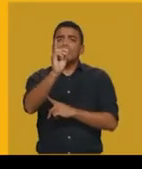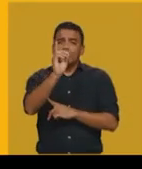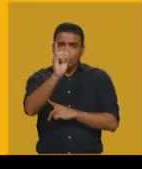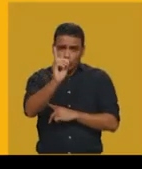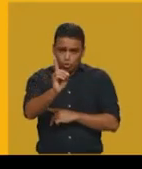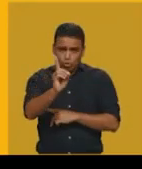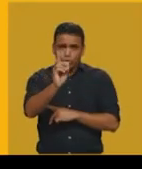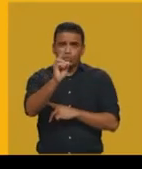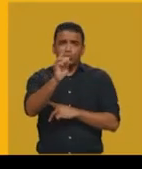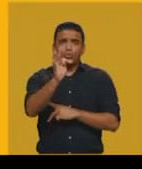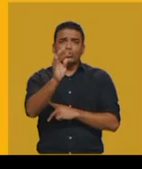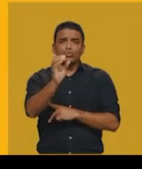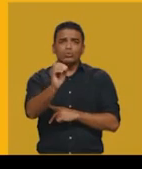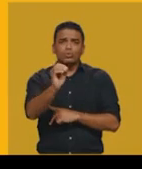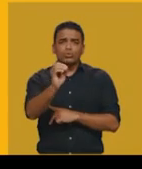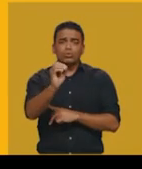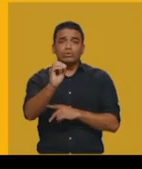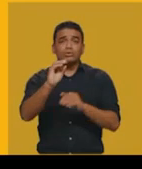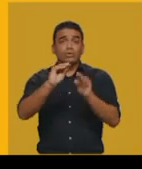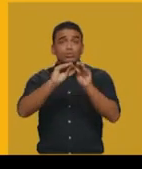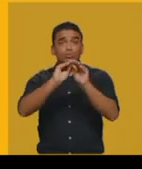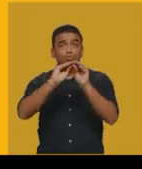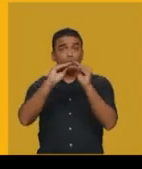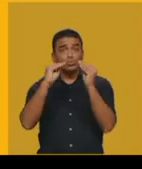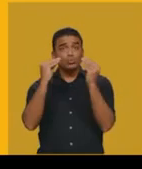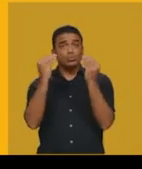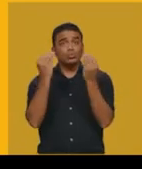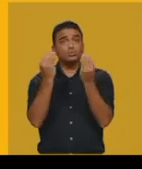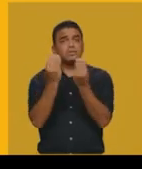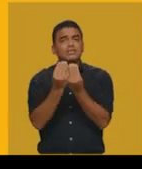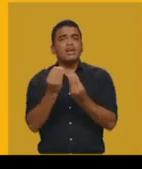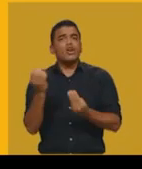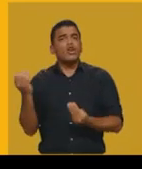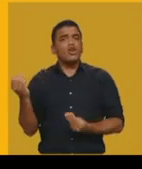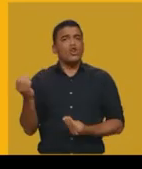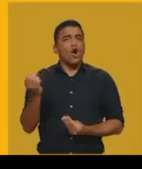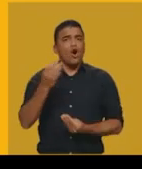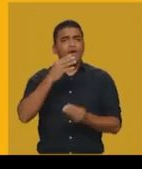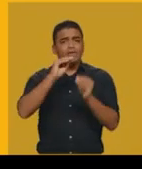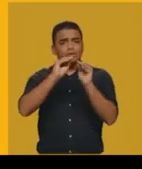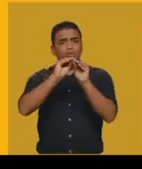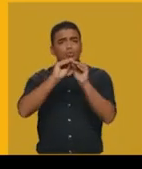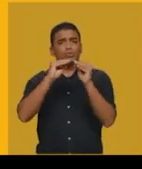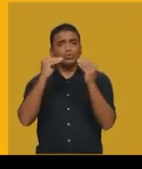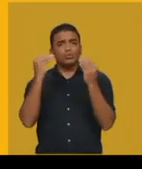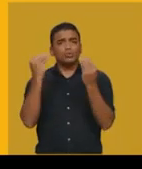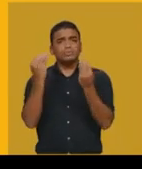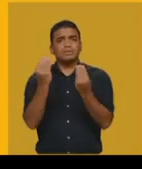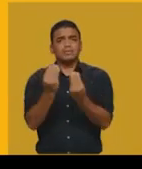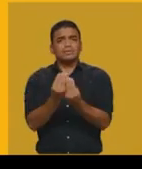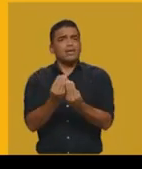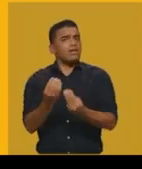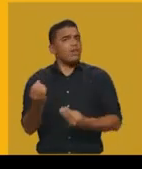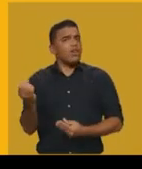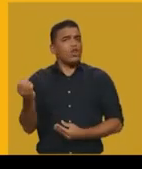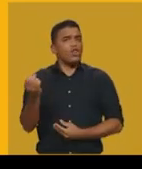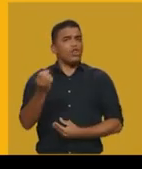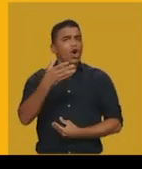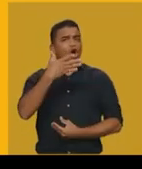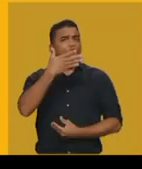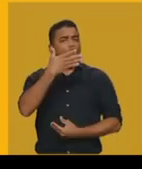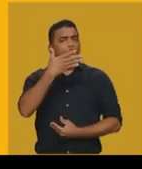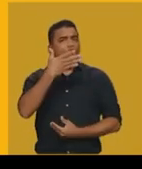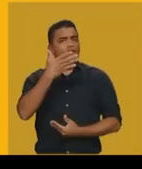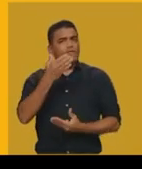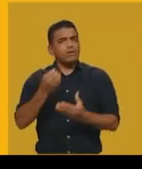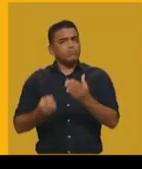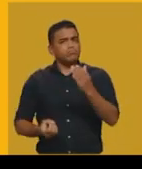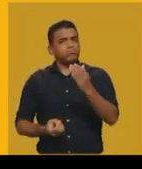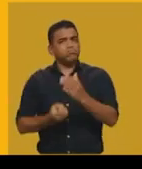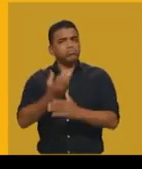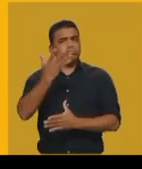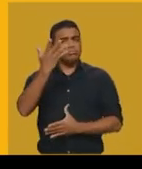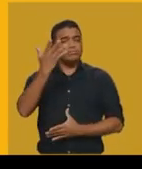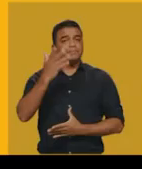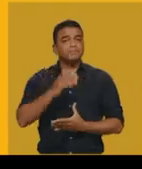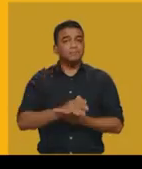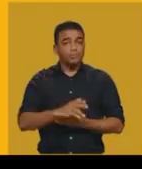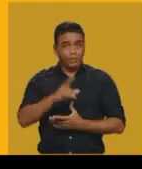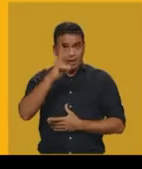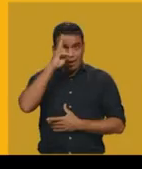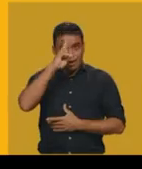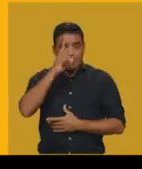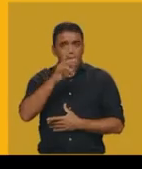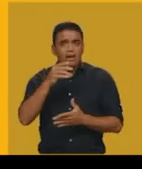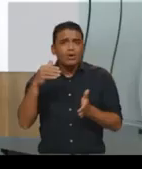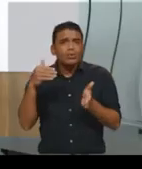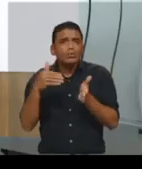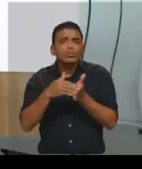novas substâncias que vão se formar. É tudo aquilo que vai ser formado, é tudo aquilo que vai ser produzido. Lembra no último